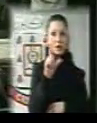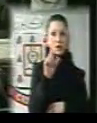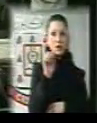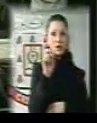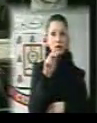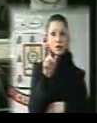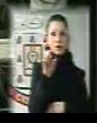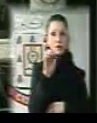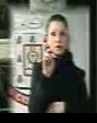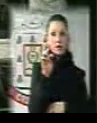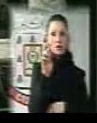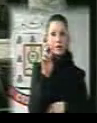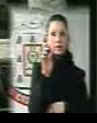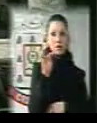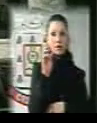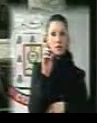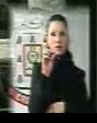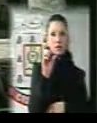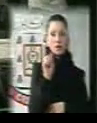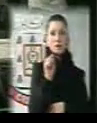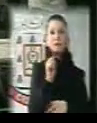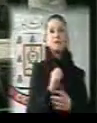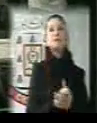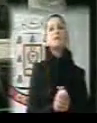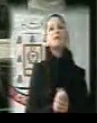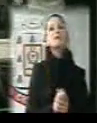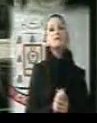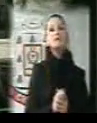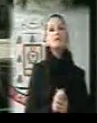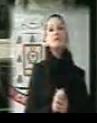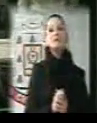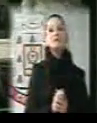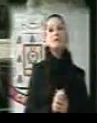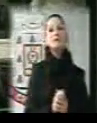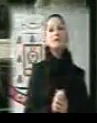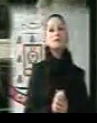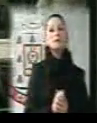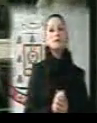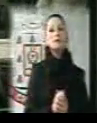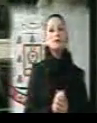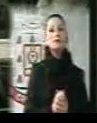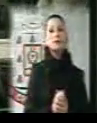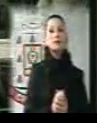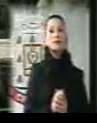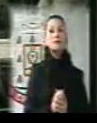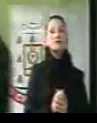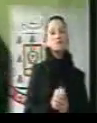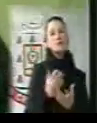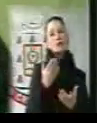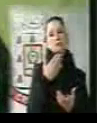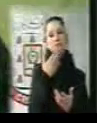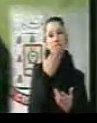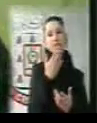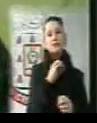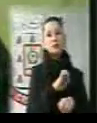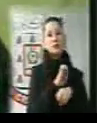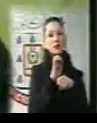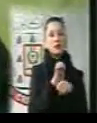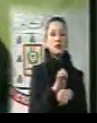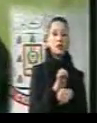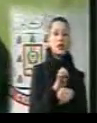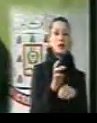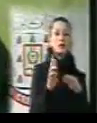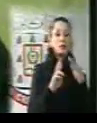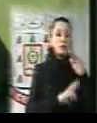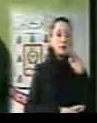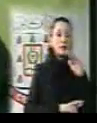que é um pedido da municipalidade que seja estadualizada uma rodovia, que foi iniciado o processo dentro